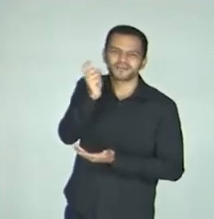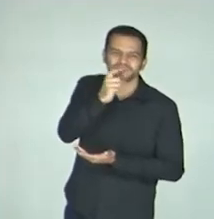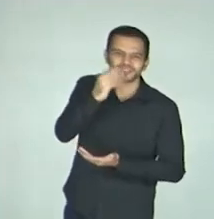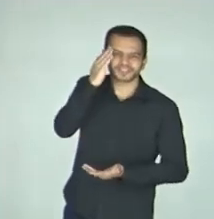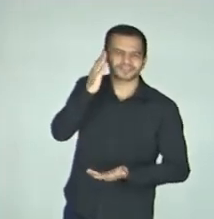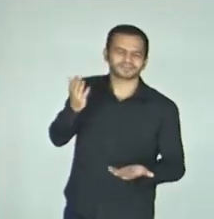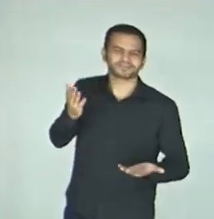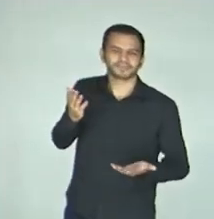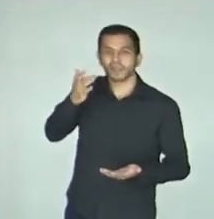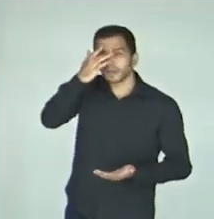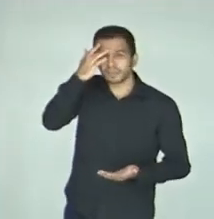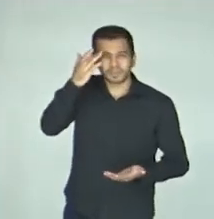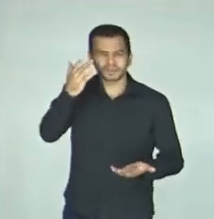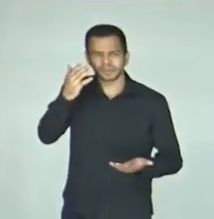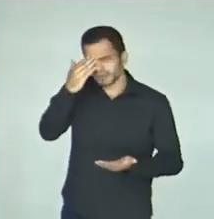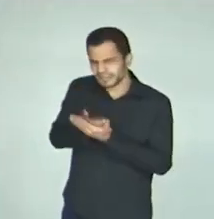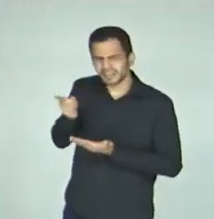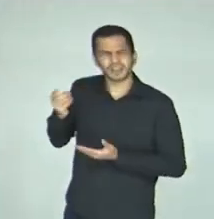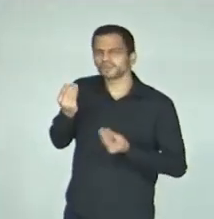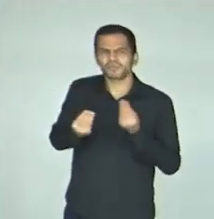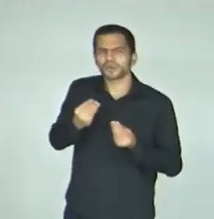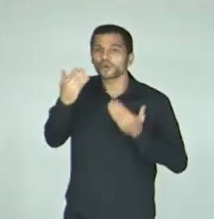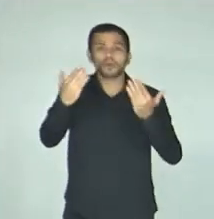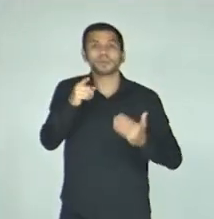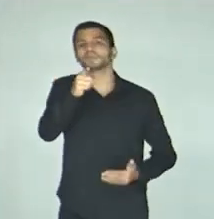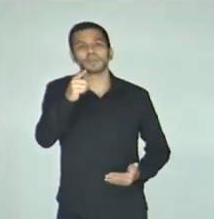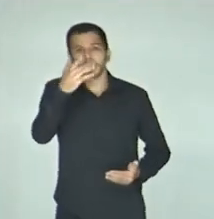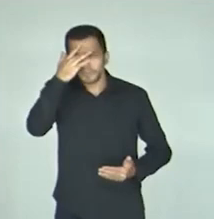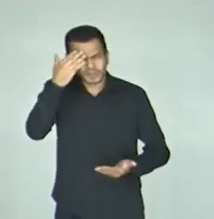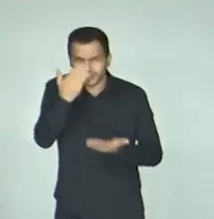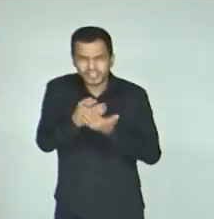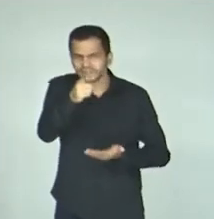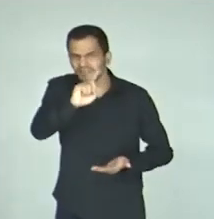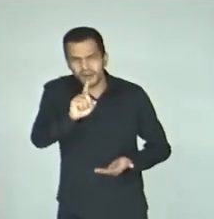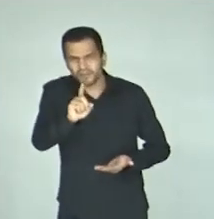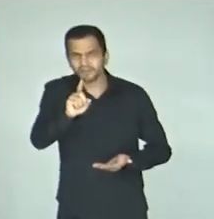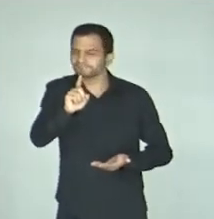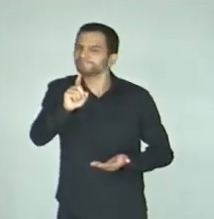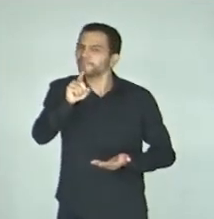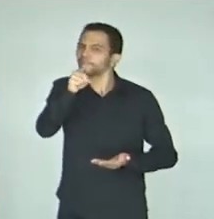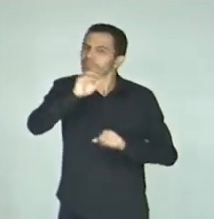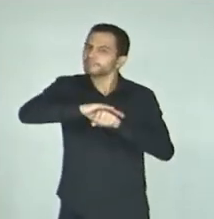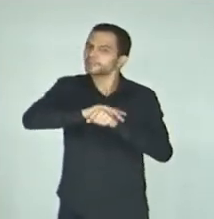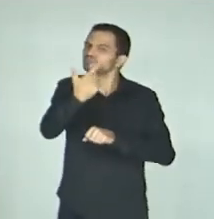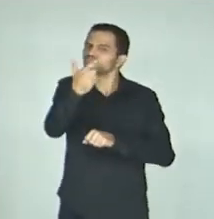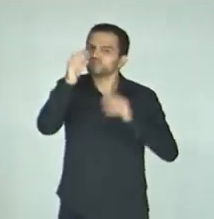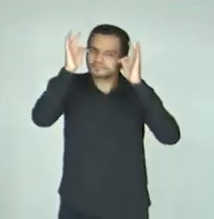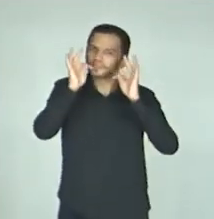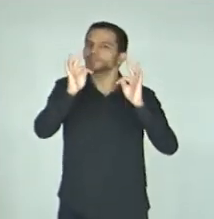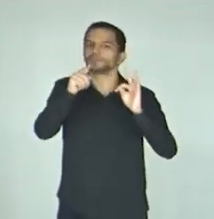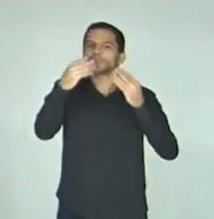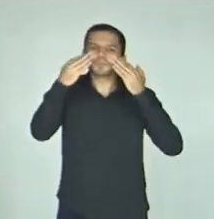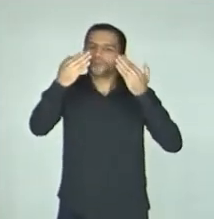as pessoas não levam a sério mas o que você fala em nome de Deus senão que o seu testemunho prejudica isso sua atitude